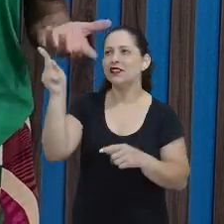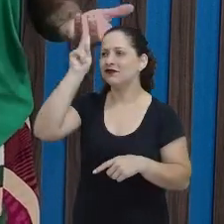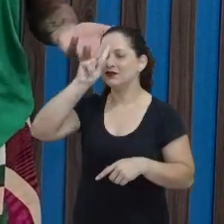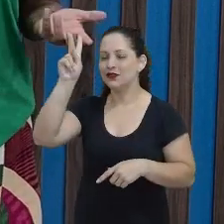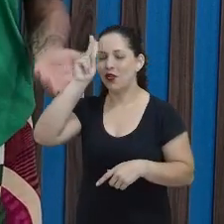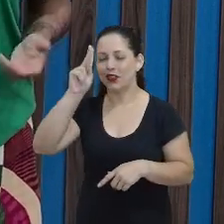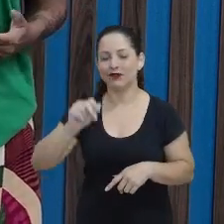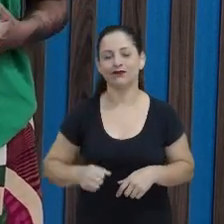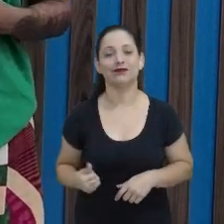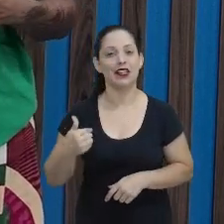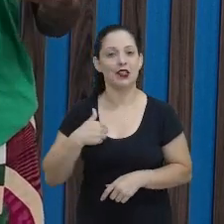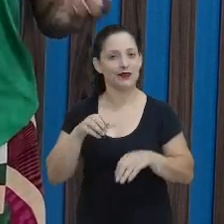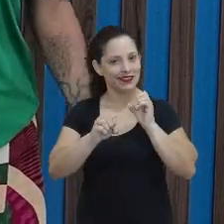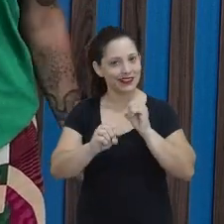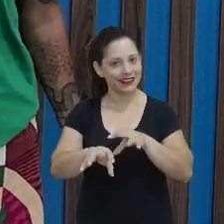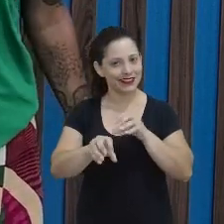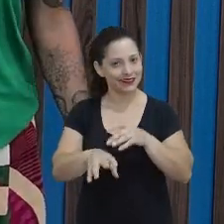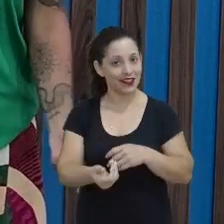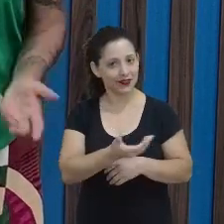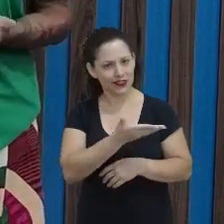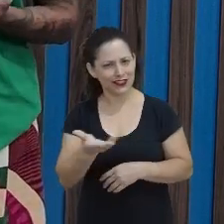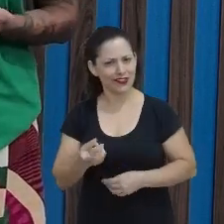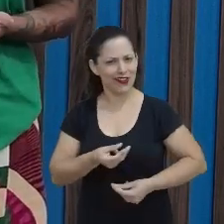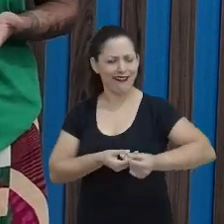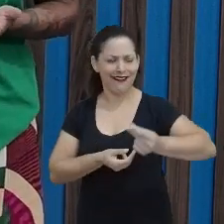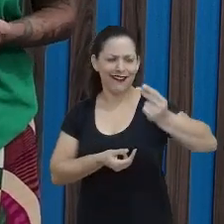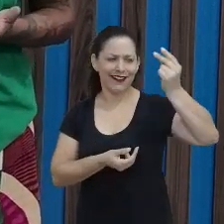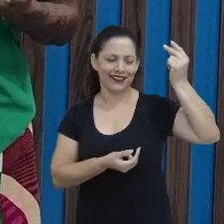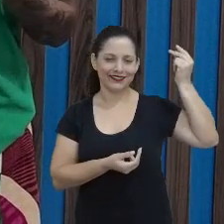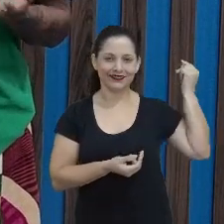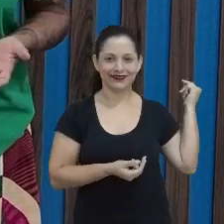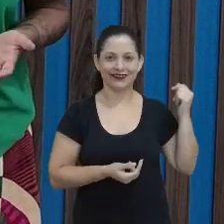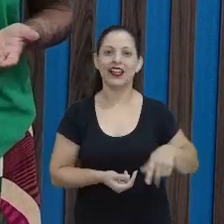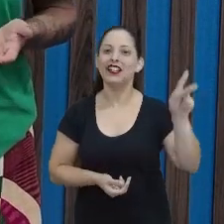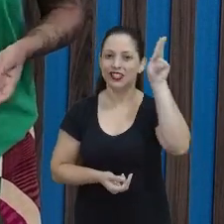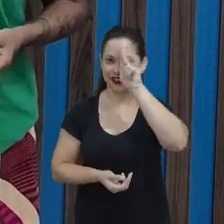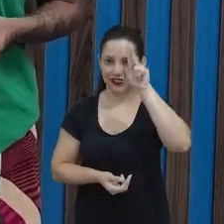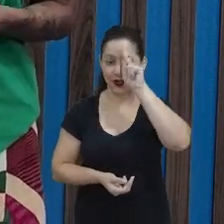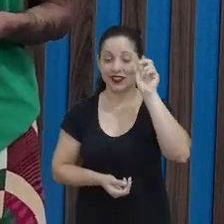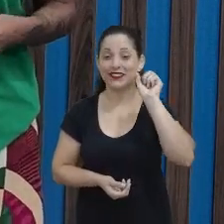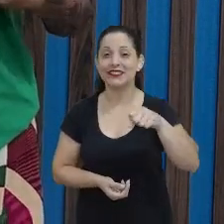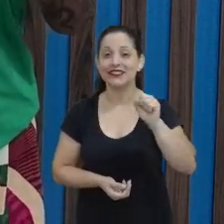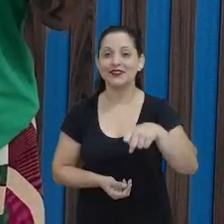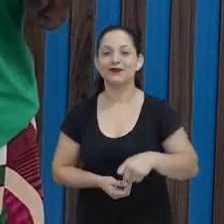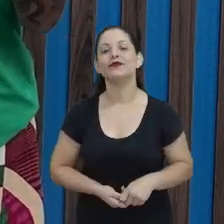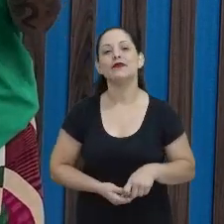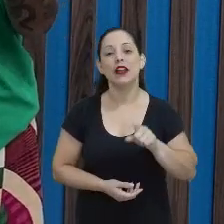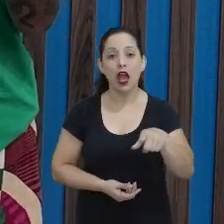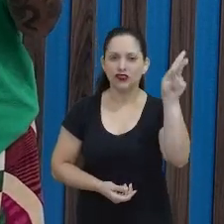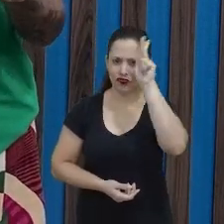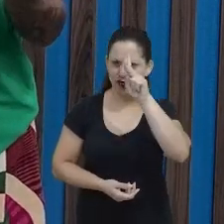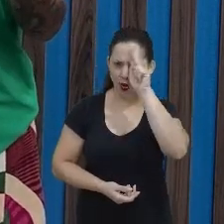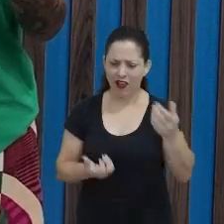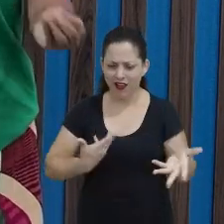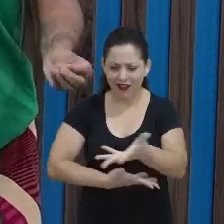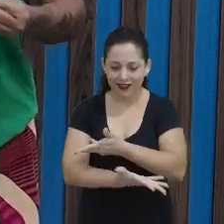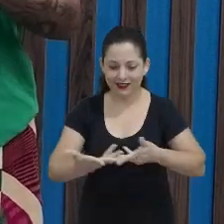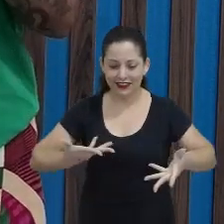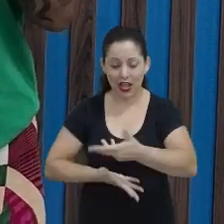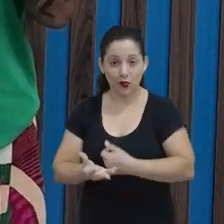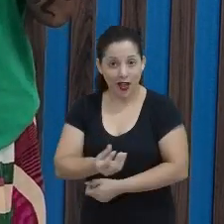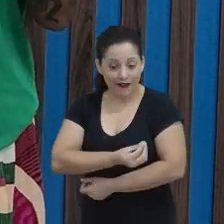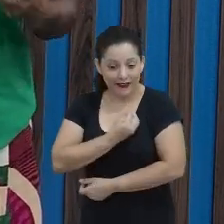Minha gente, eu dou aula a vocês de história há mais de um ano. Então, vocês sabem que a história, sim. A história, ela faz parte da nossa vida. A